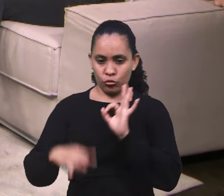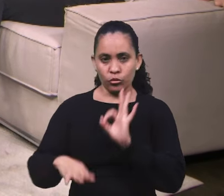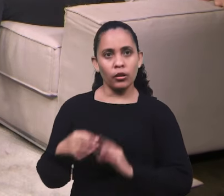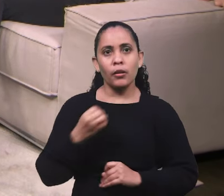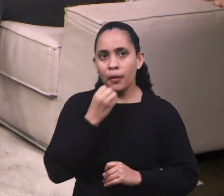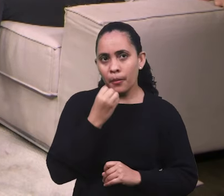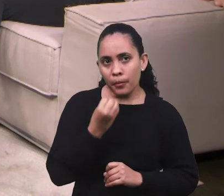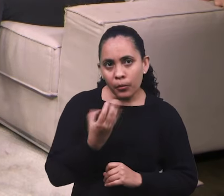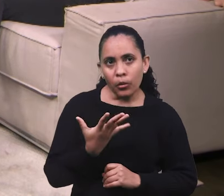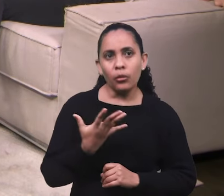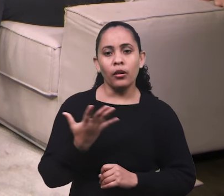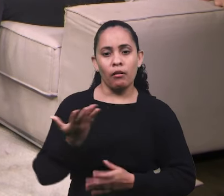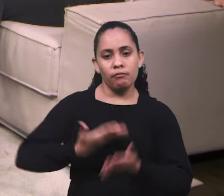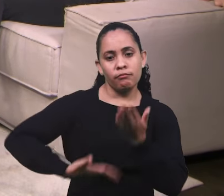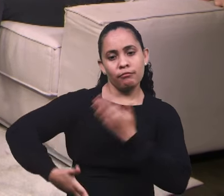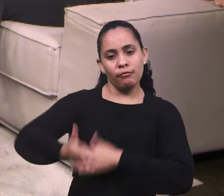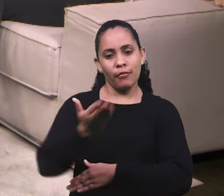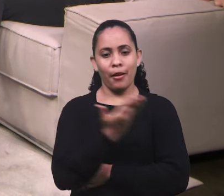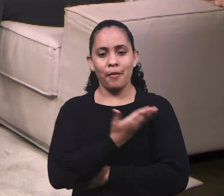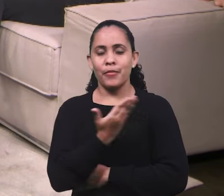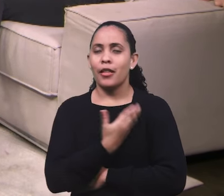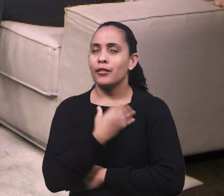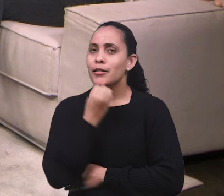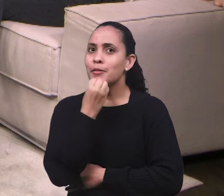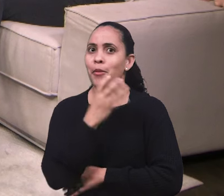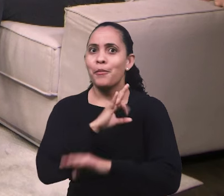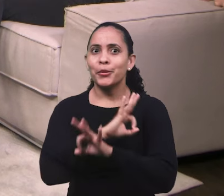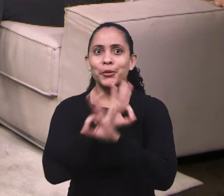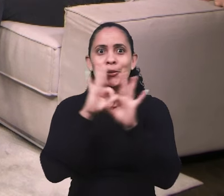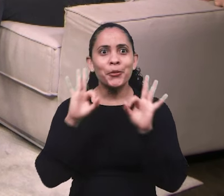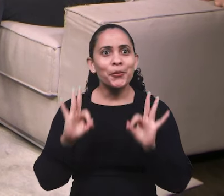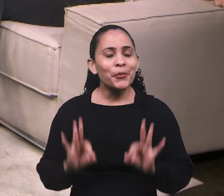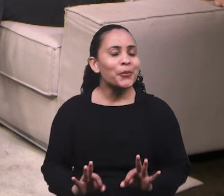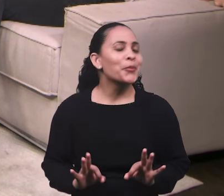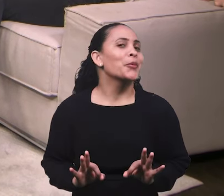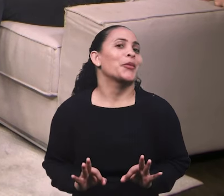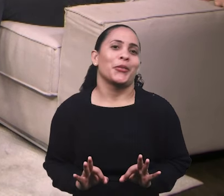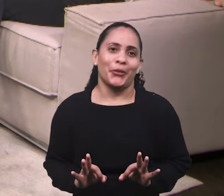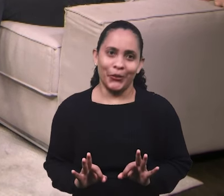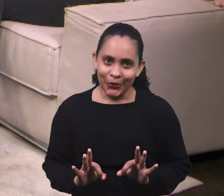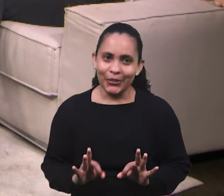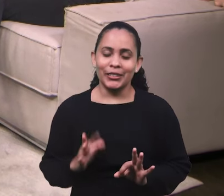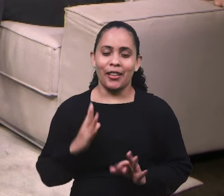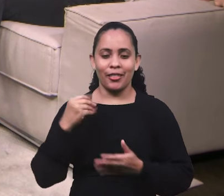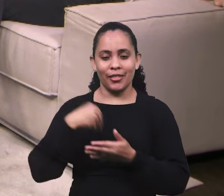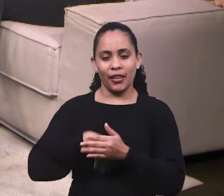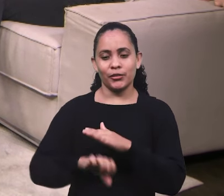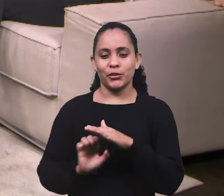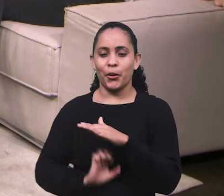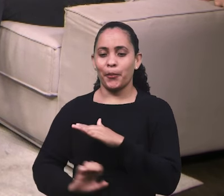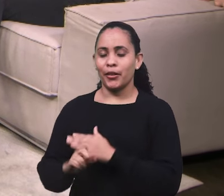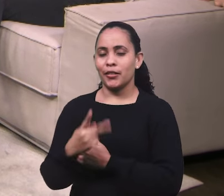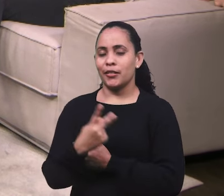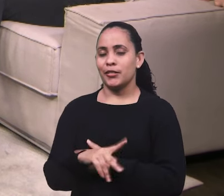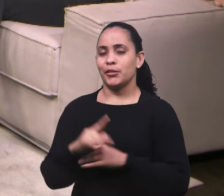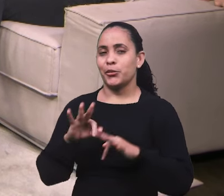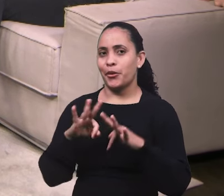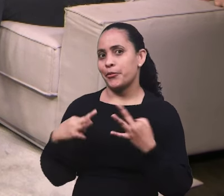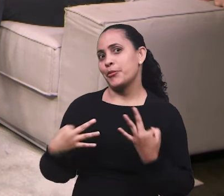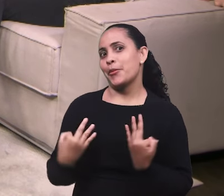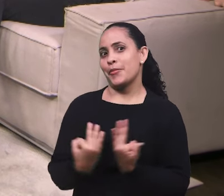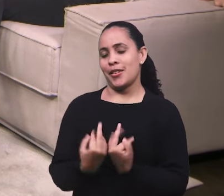vontade, melhores amizades, será benéfico para todo mundo. E esses princípios têm que valer dentro do seu negócio, dentro da sua família, dentro do